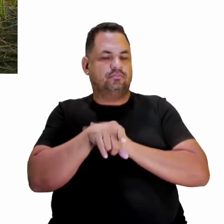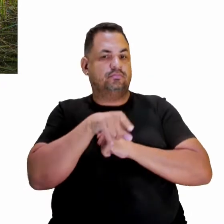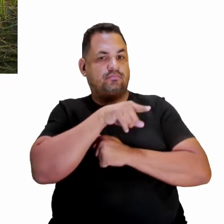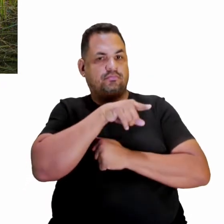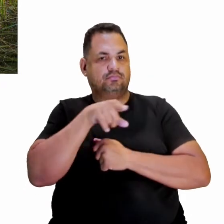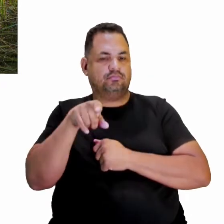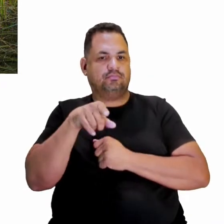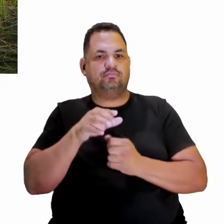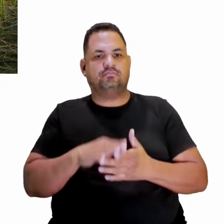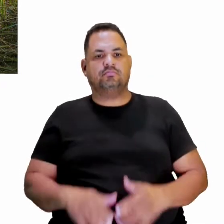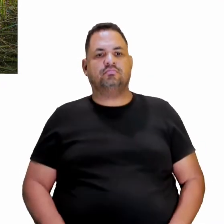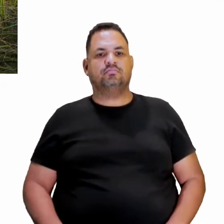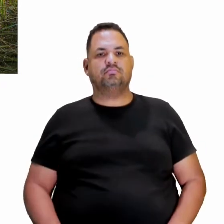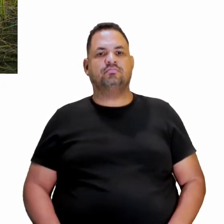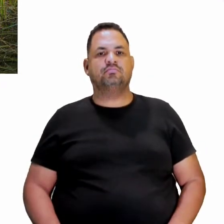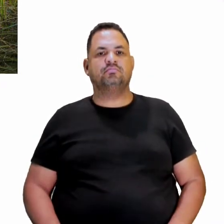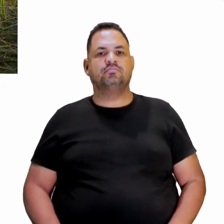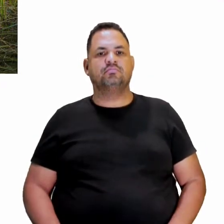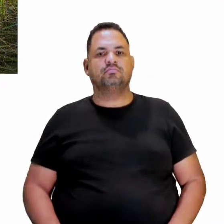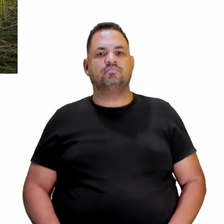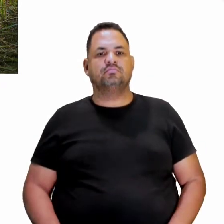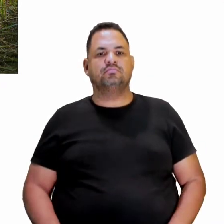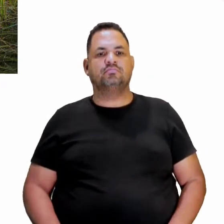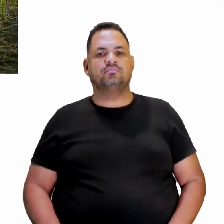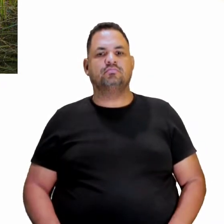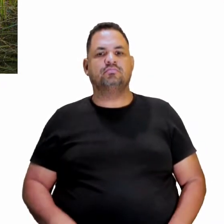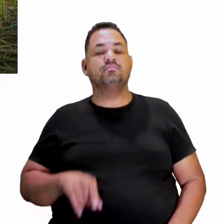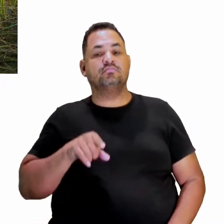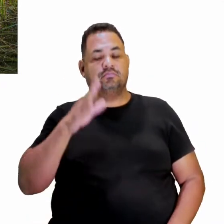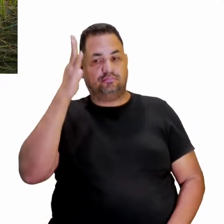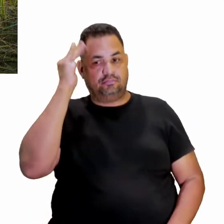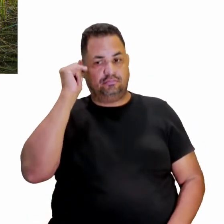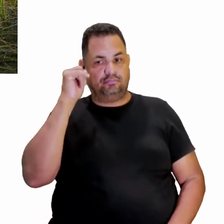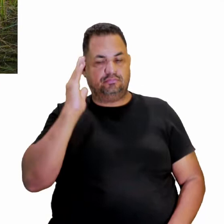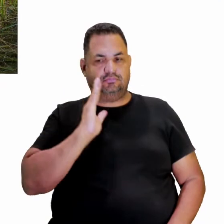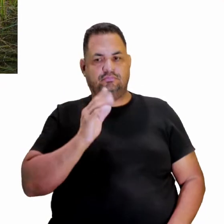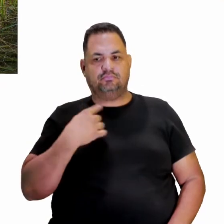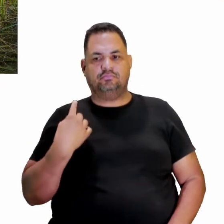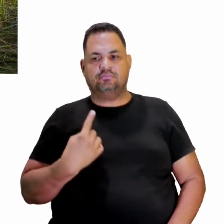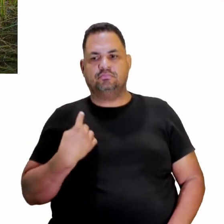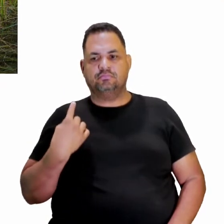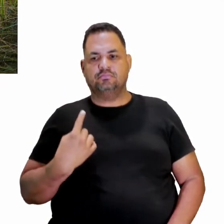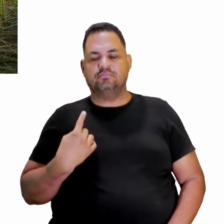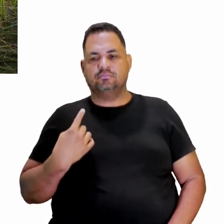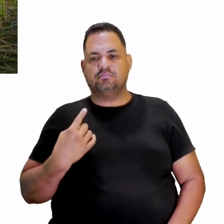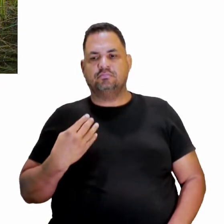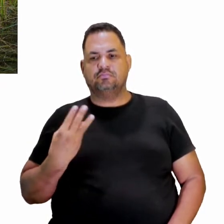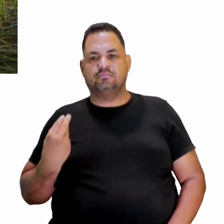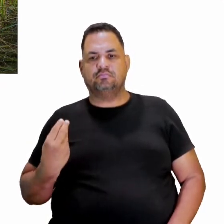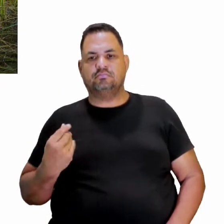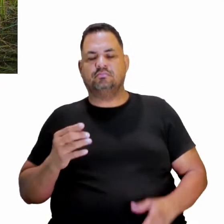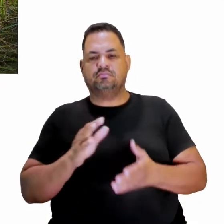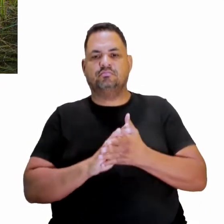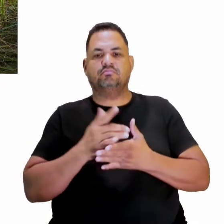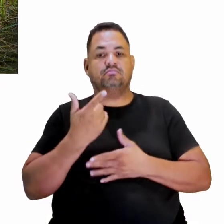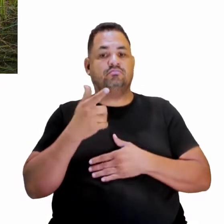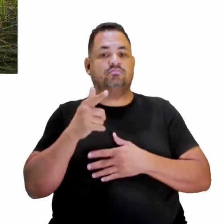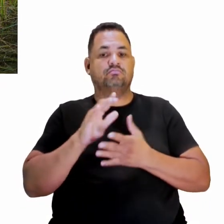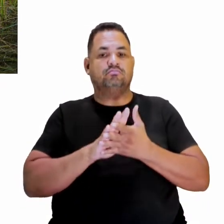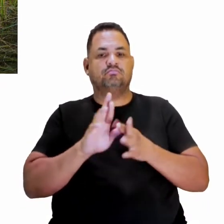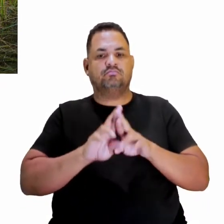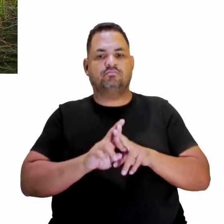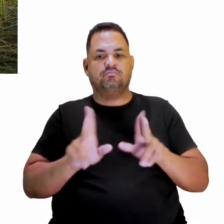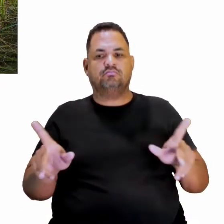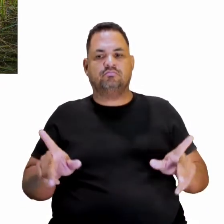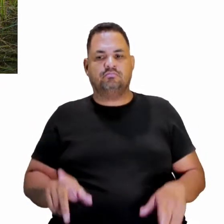nós. You é tanto você quanto vocês. Vocês sabem disso, né? Tanto singular e plural. Não tem